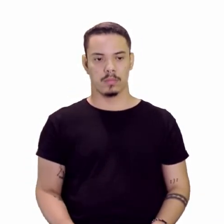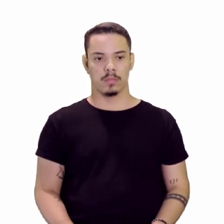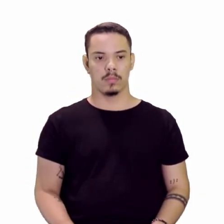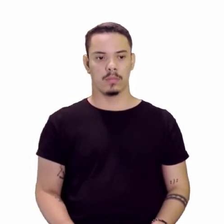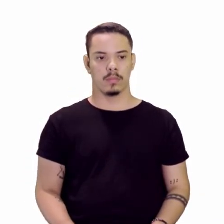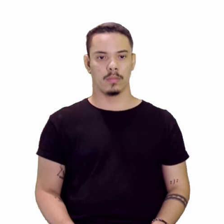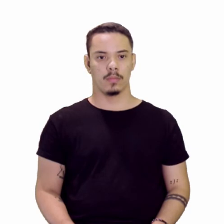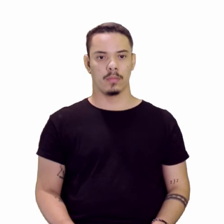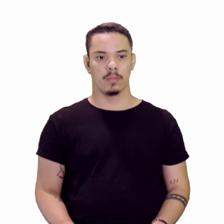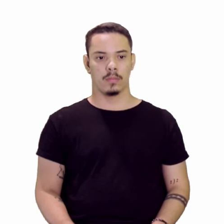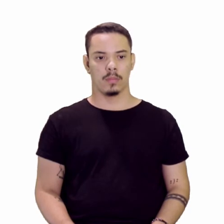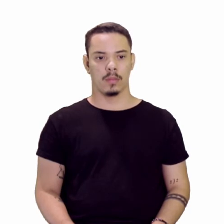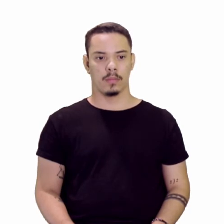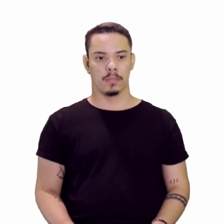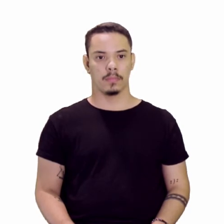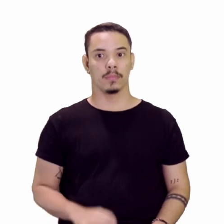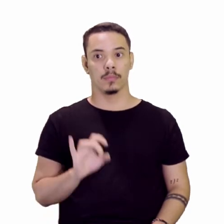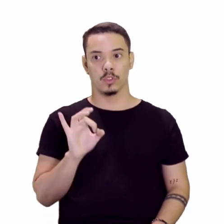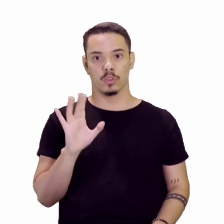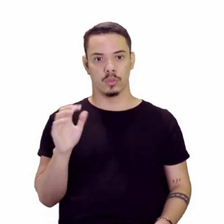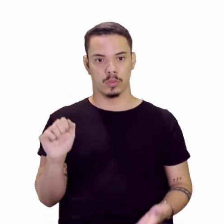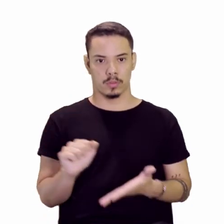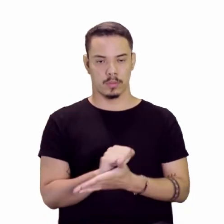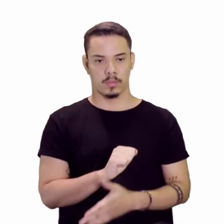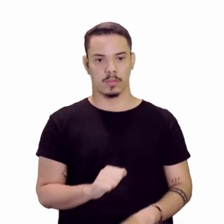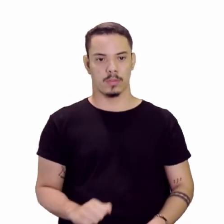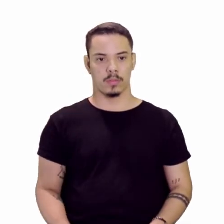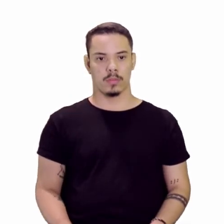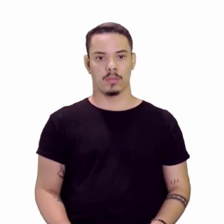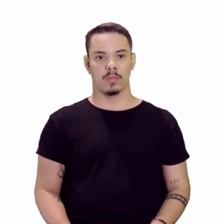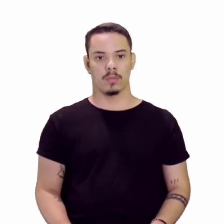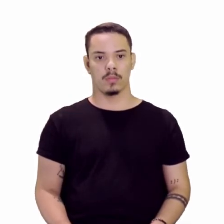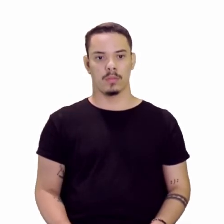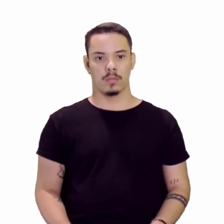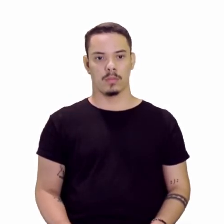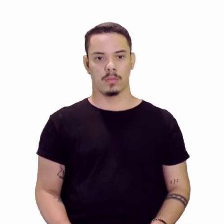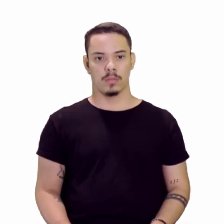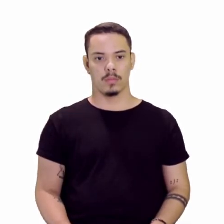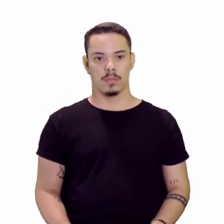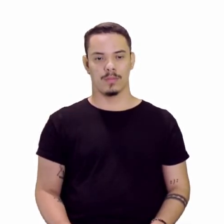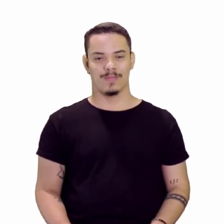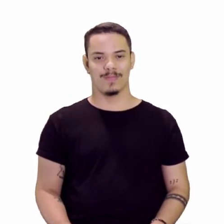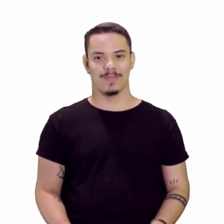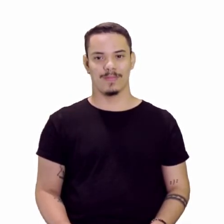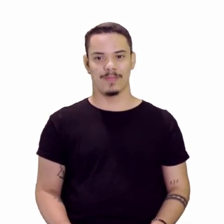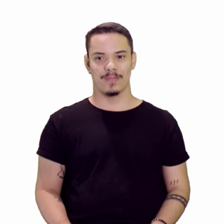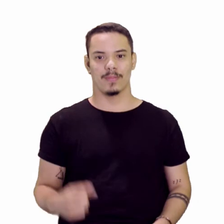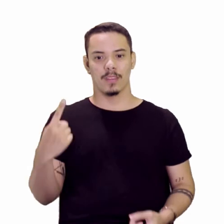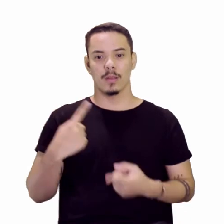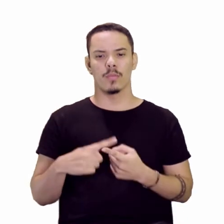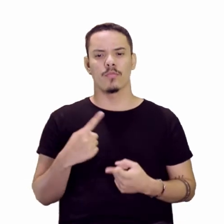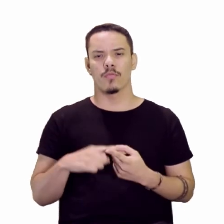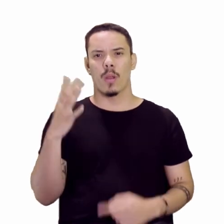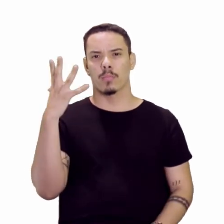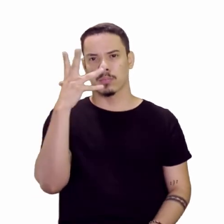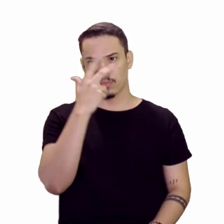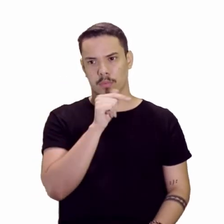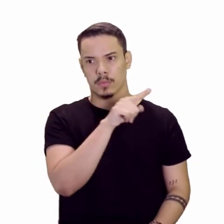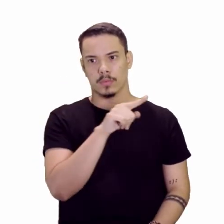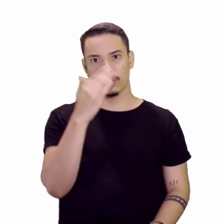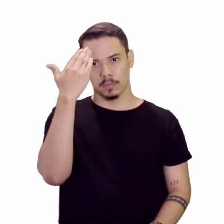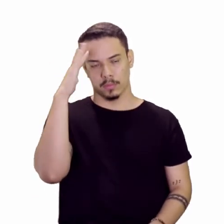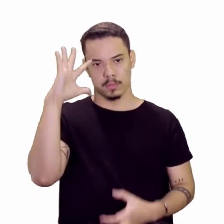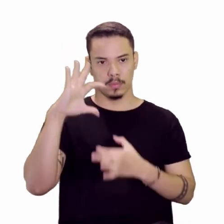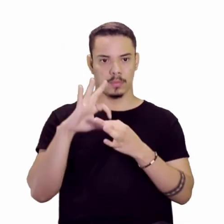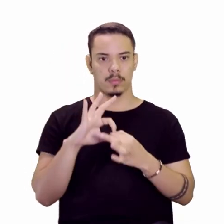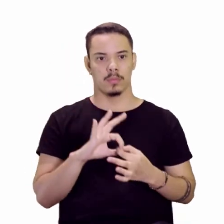Exatamente. Metros Então, cúbicos. aqui, peraí, eu quero só apagar aqui. Para ficar bonitinho, É, porque ali eu já fiz a transformação, né? Então,